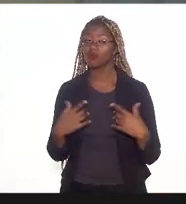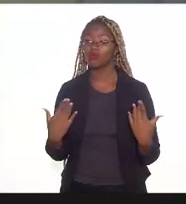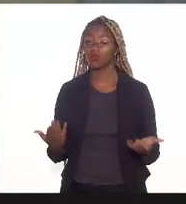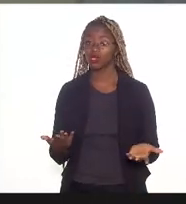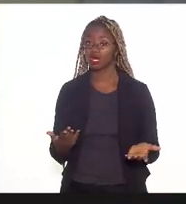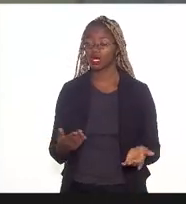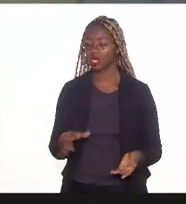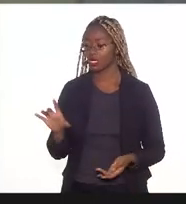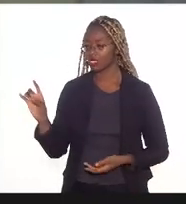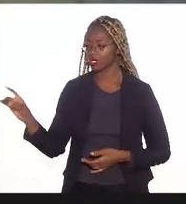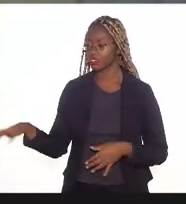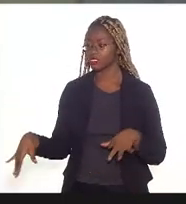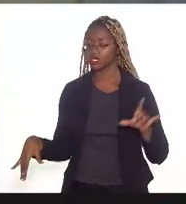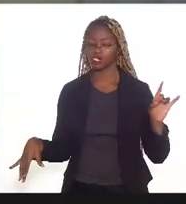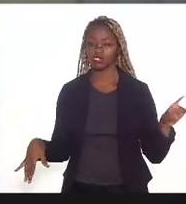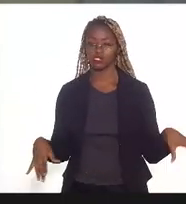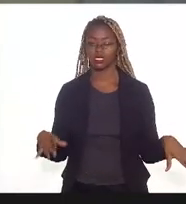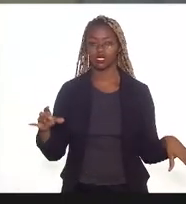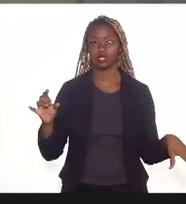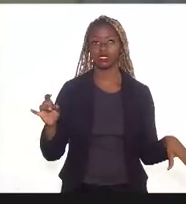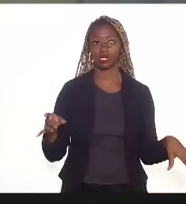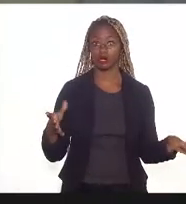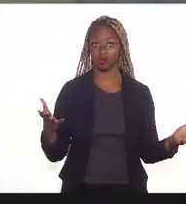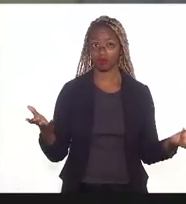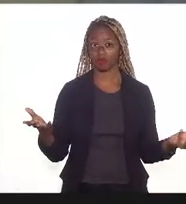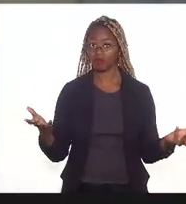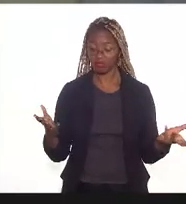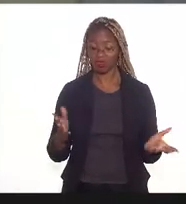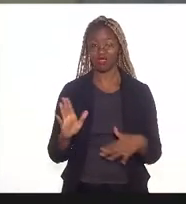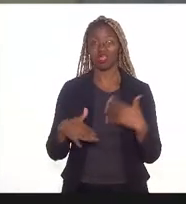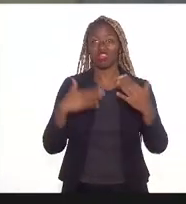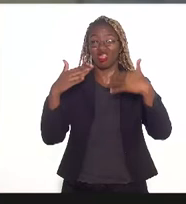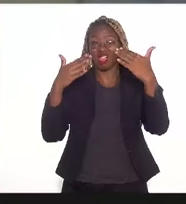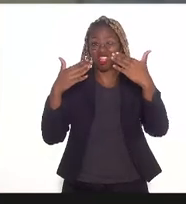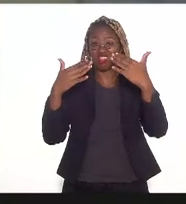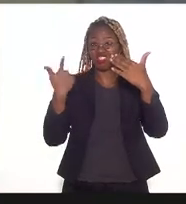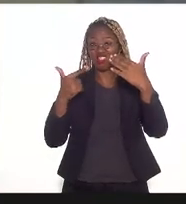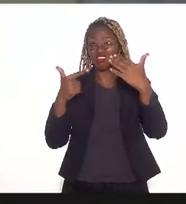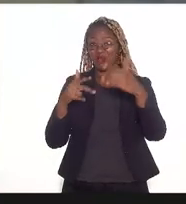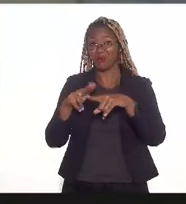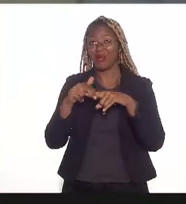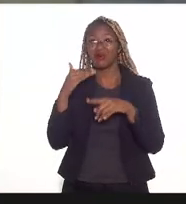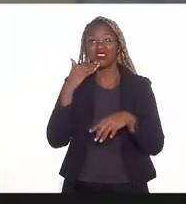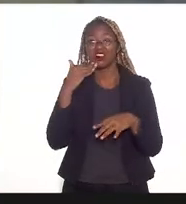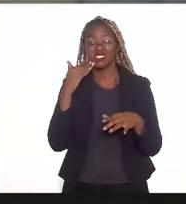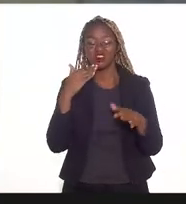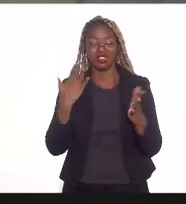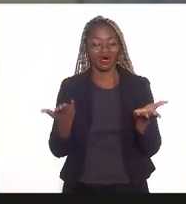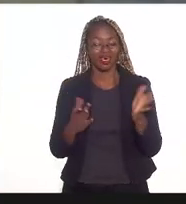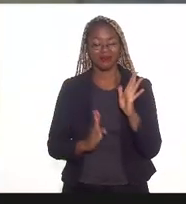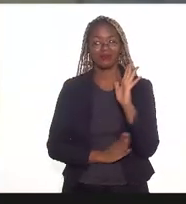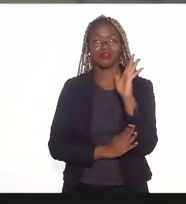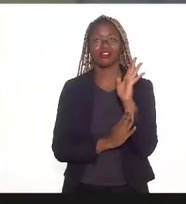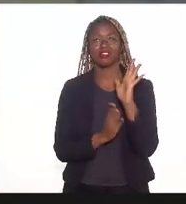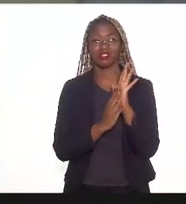êxito possa estar prejudicada pela burocracia. Nessa leitura, eu verifiquei